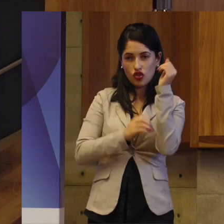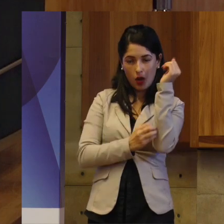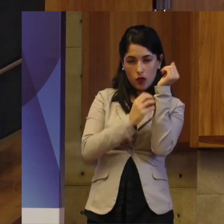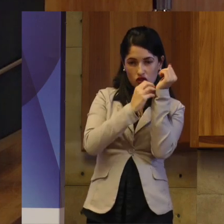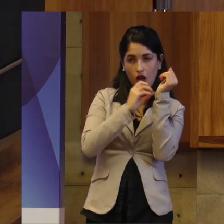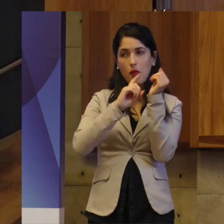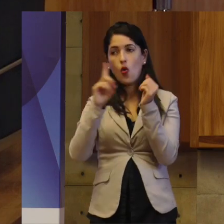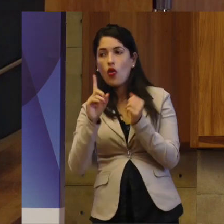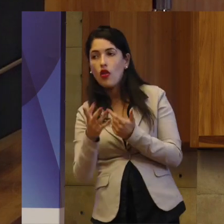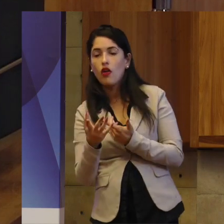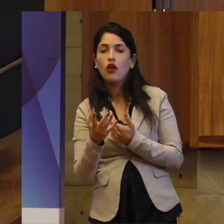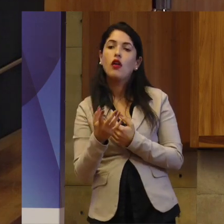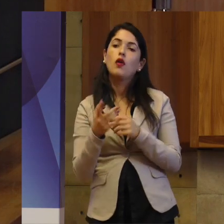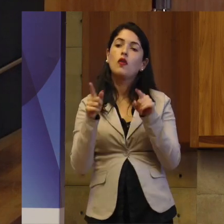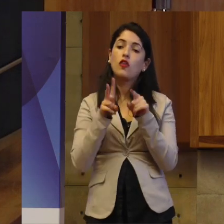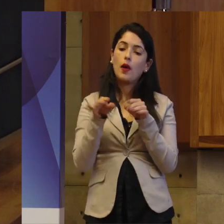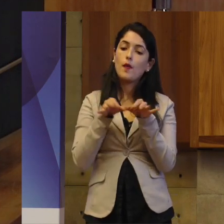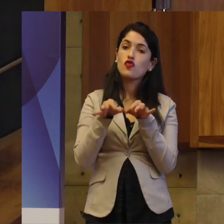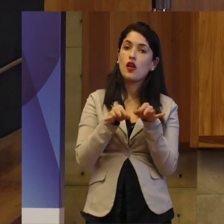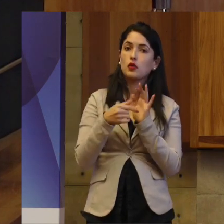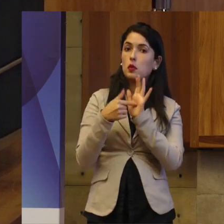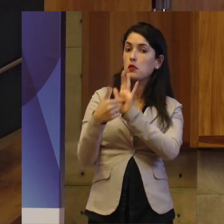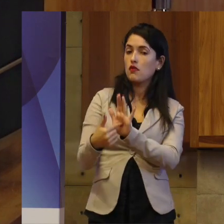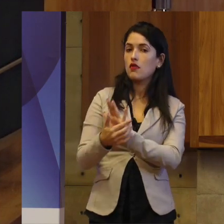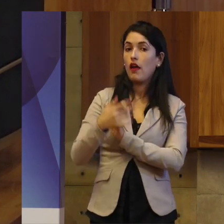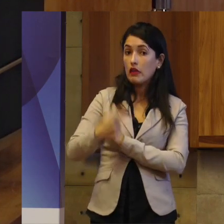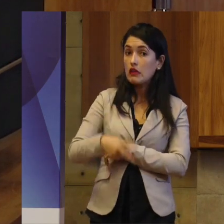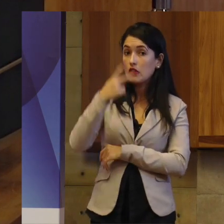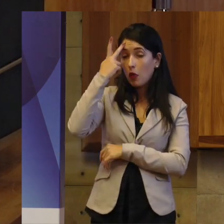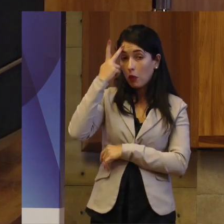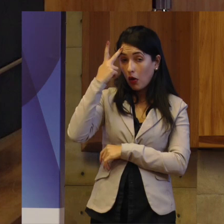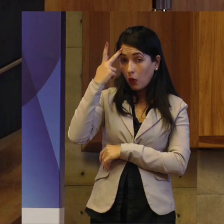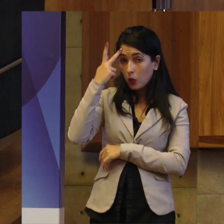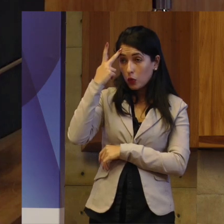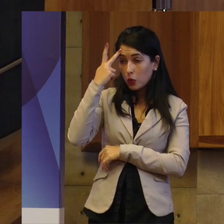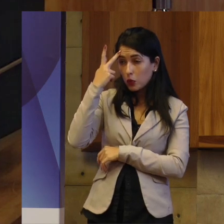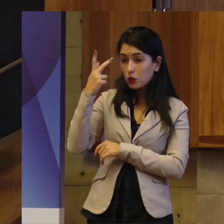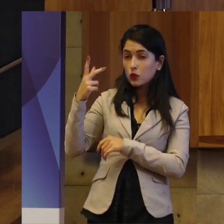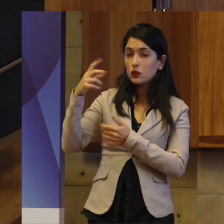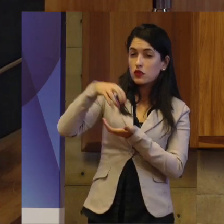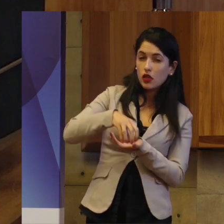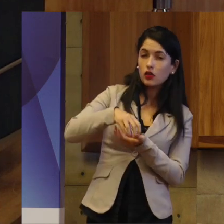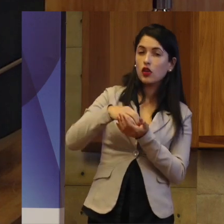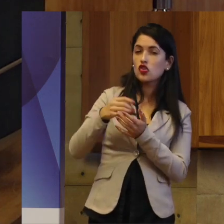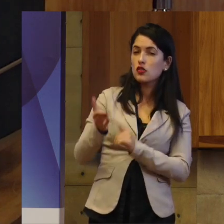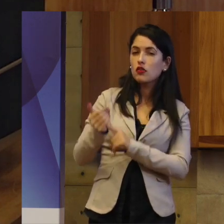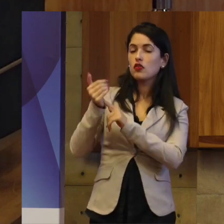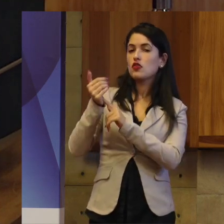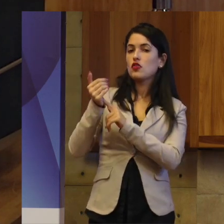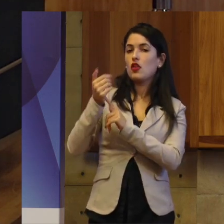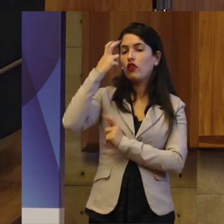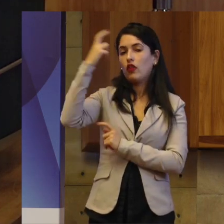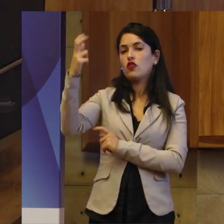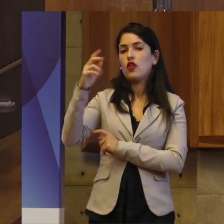projeto que vai ser lançado em 2020, de formação aqui em São Paulo, de um Centro de Tecnologia Aplicada em Inteligência Artificial